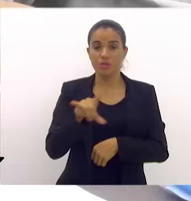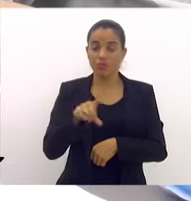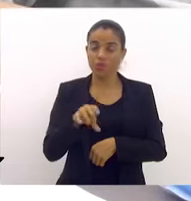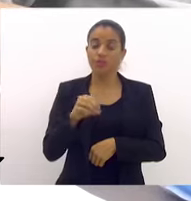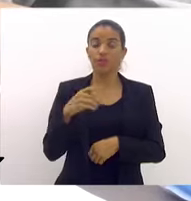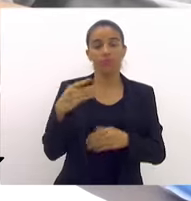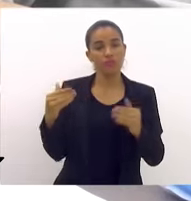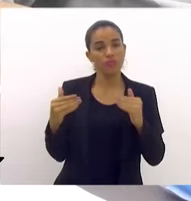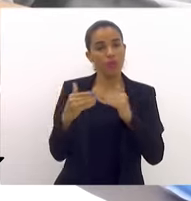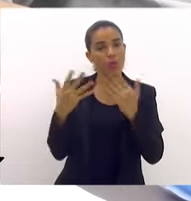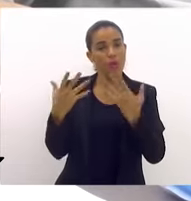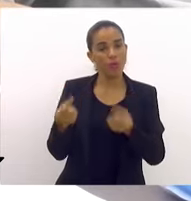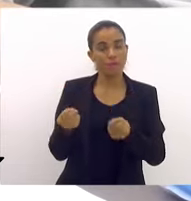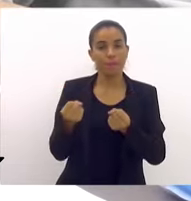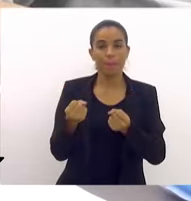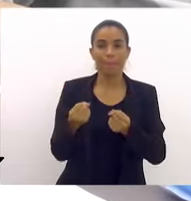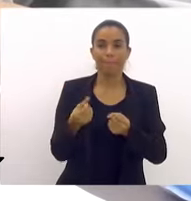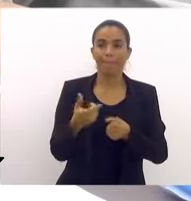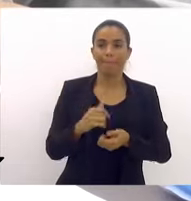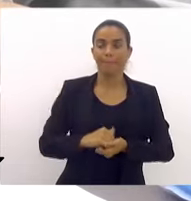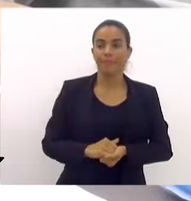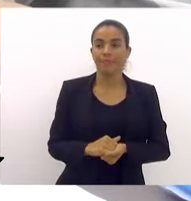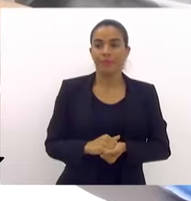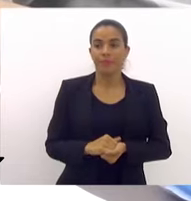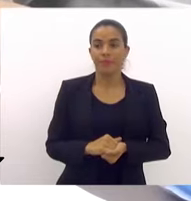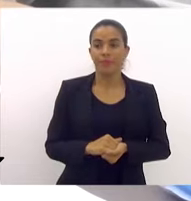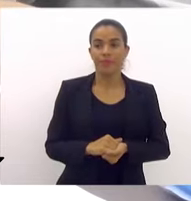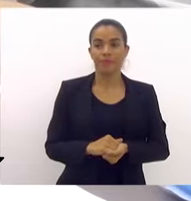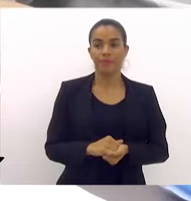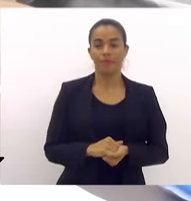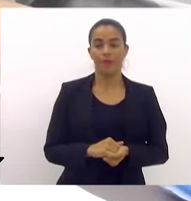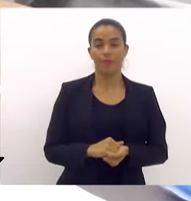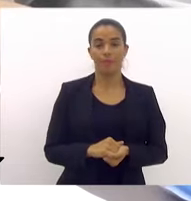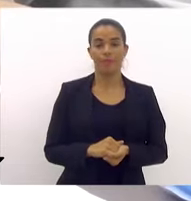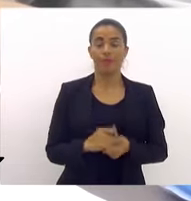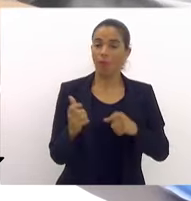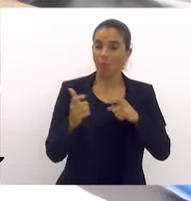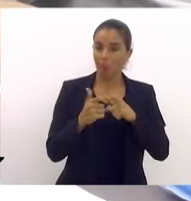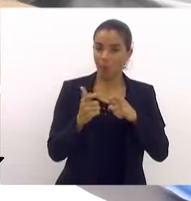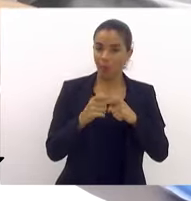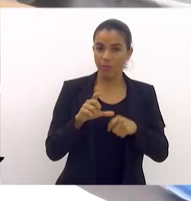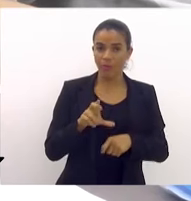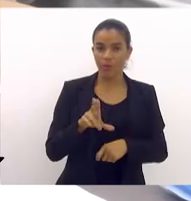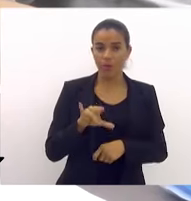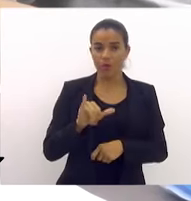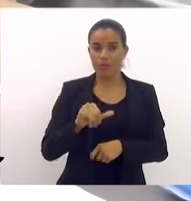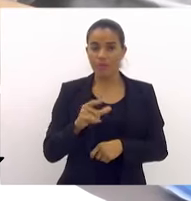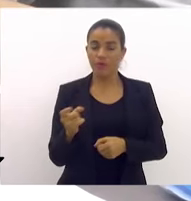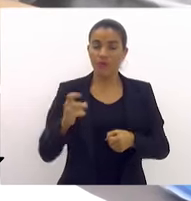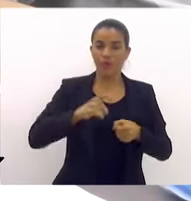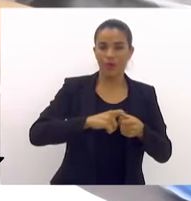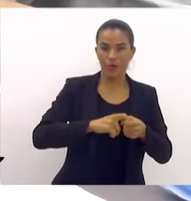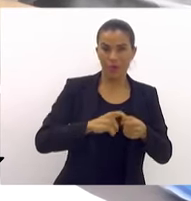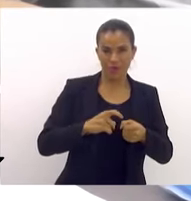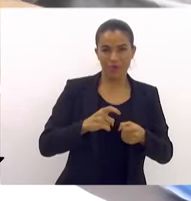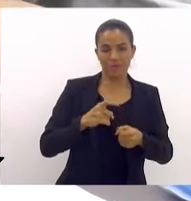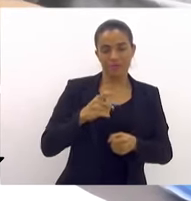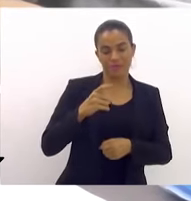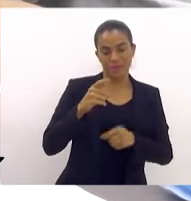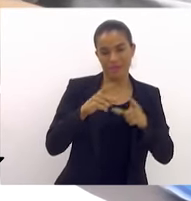para derrubar parcialmente esse veto. Bom, o doutor Luizinho ele agora voltou para Brasília como